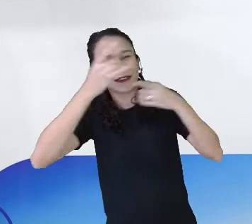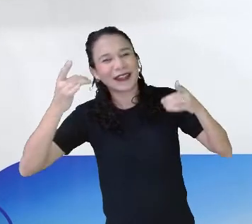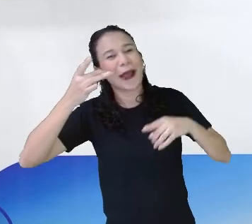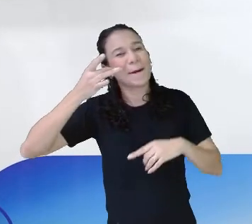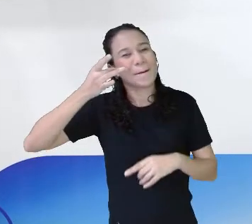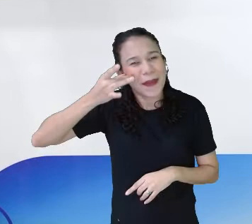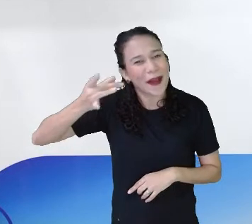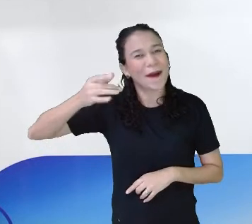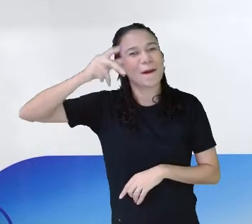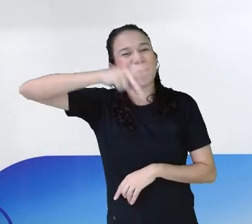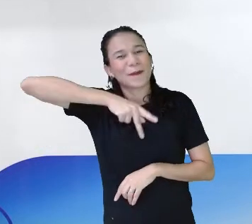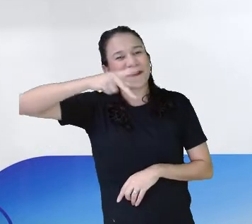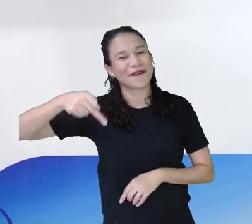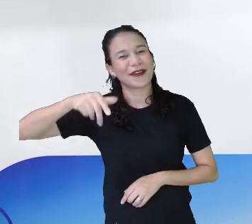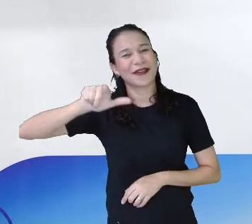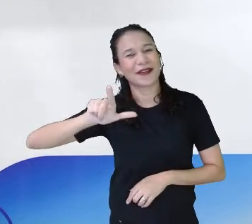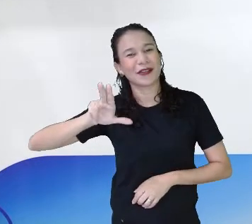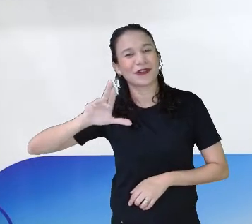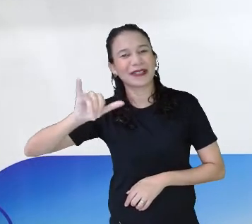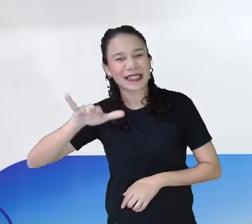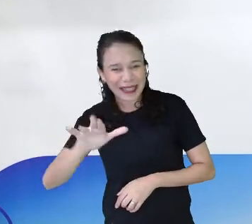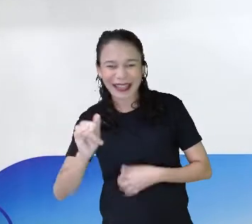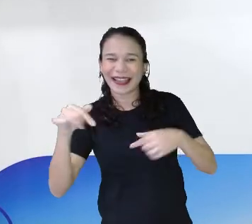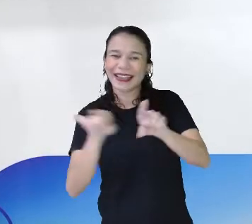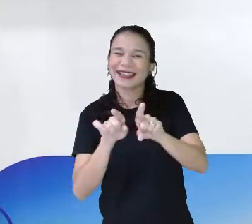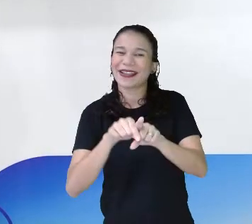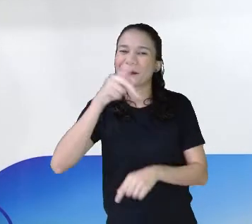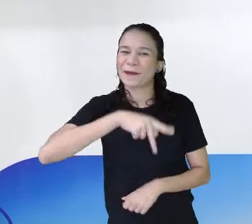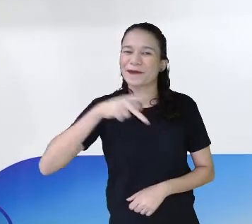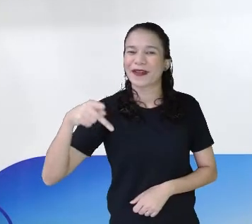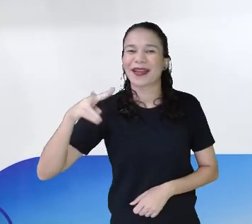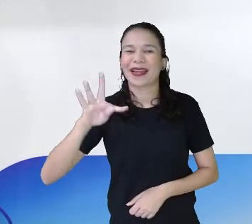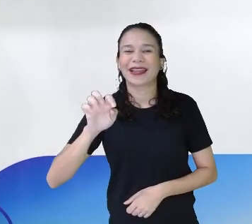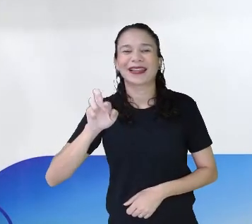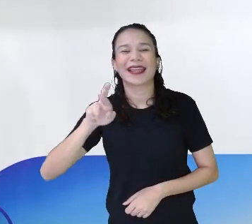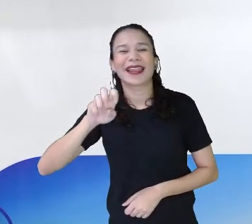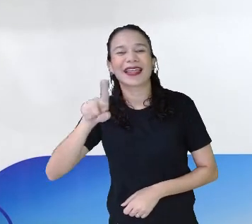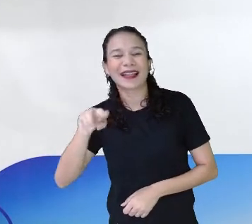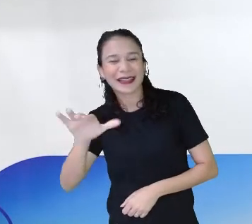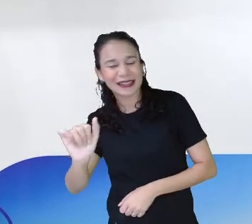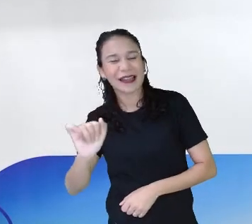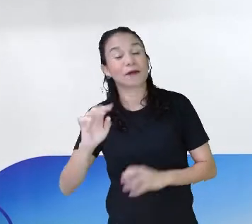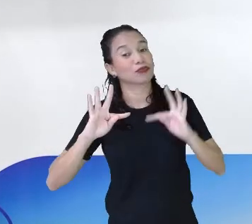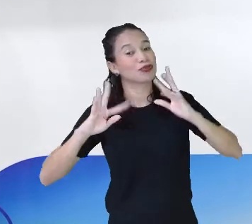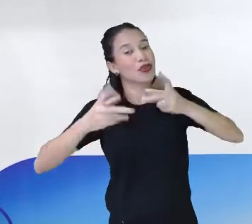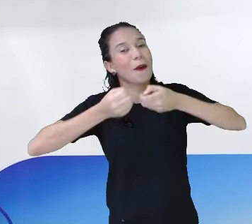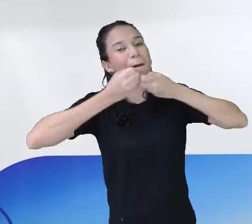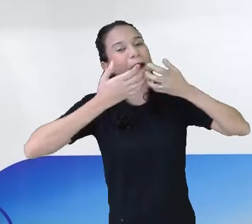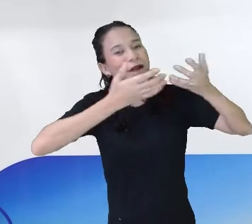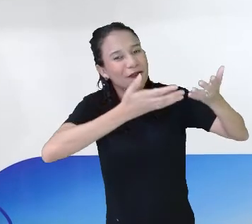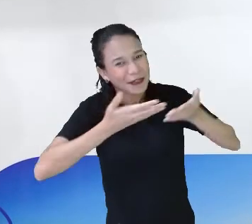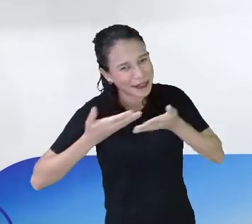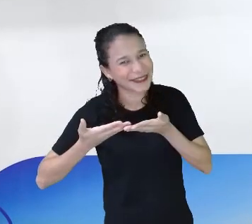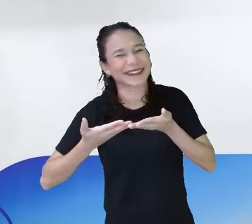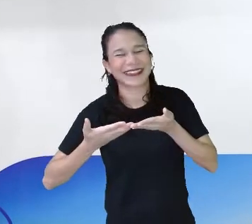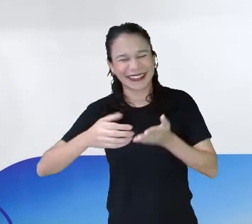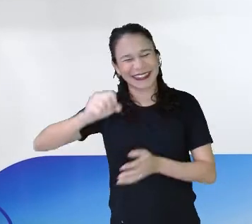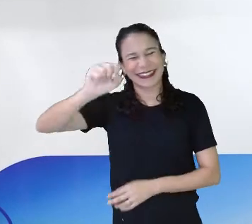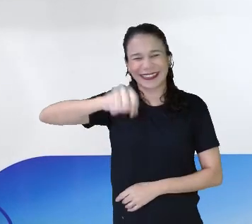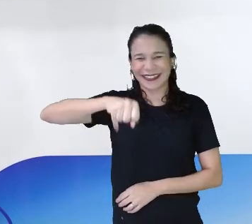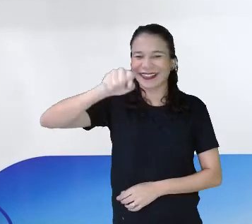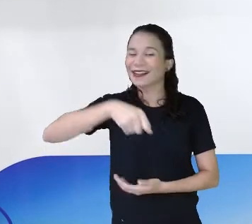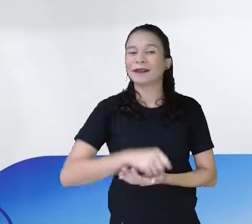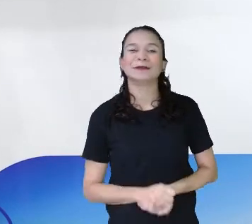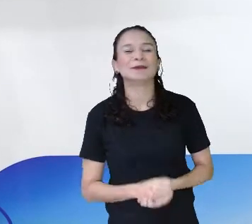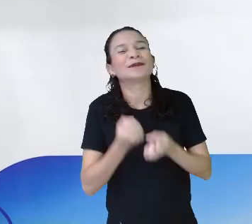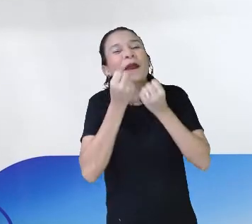pessoalmente da professora Luciana e da professora Tereza, então sejam todos muito bem-vindos, tá